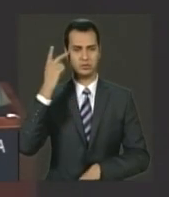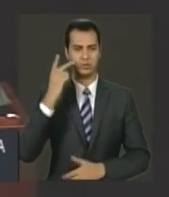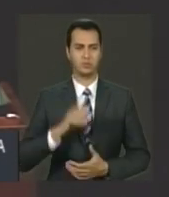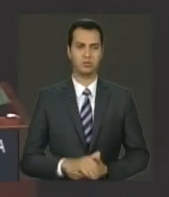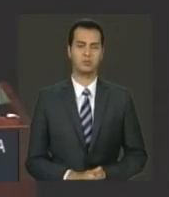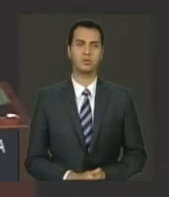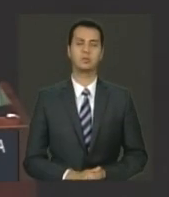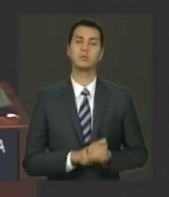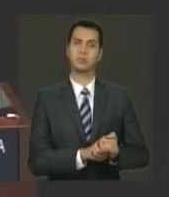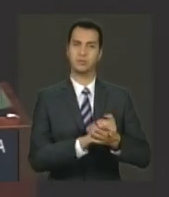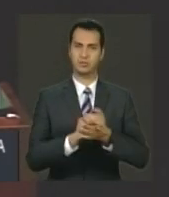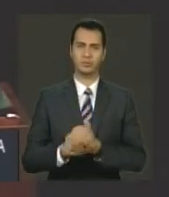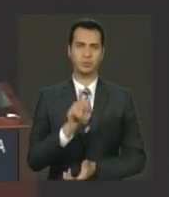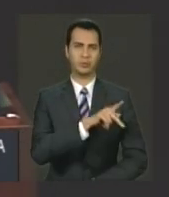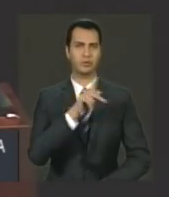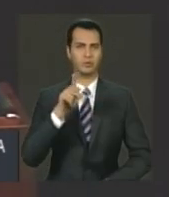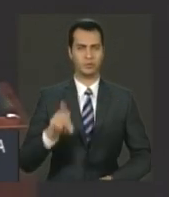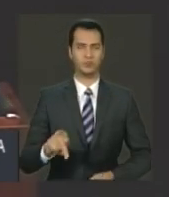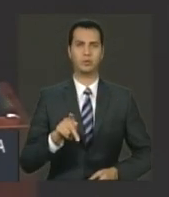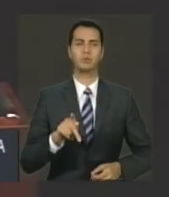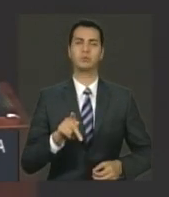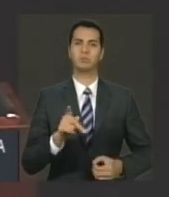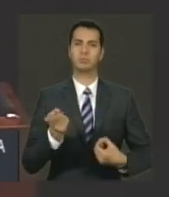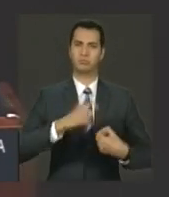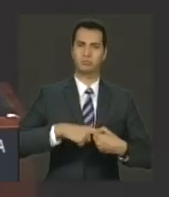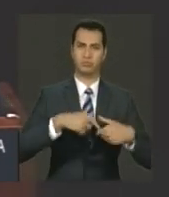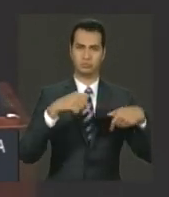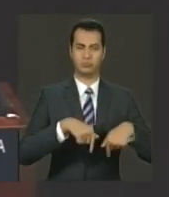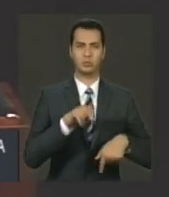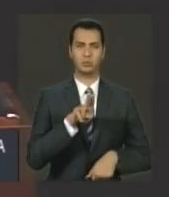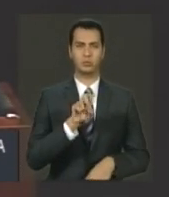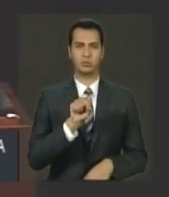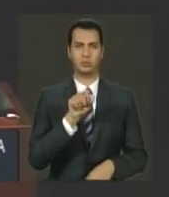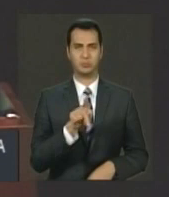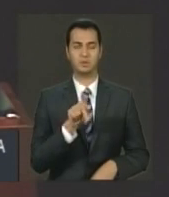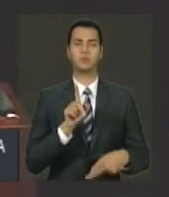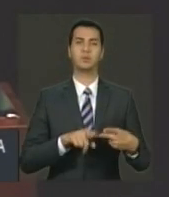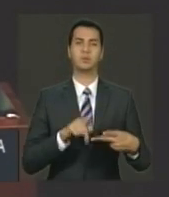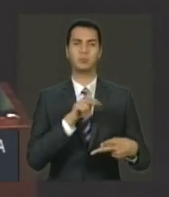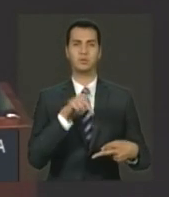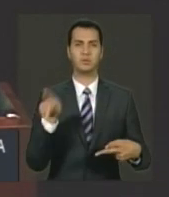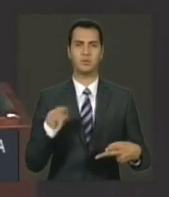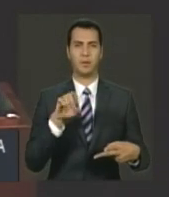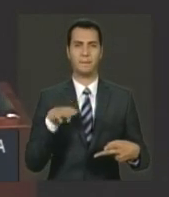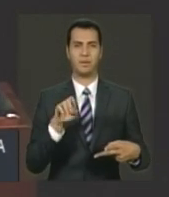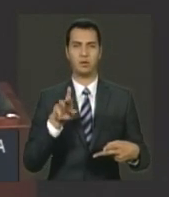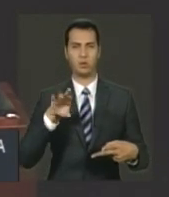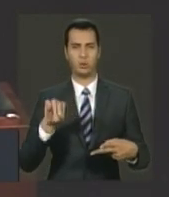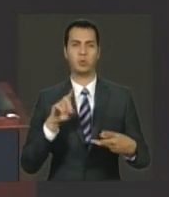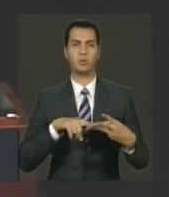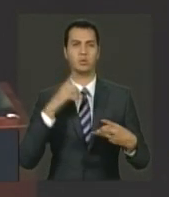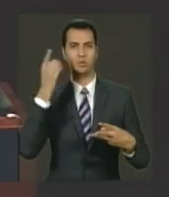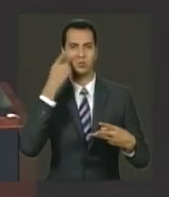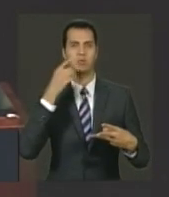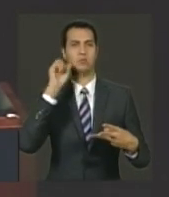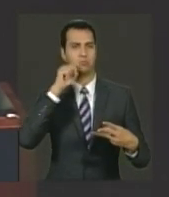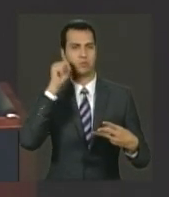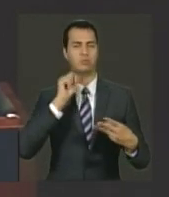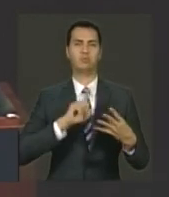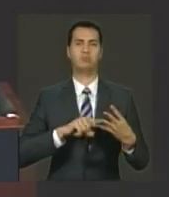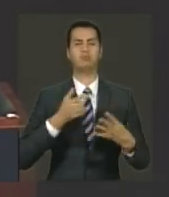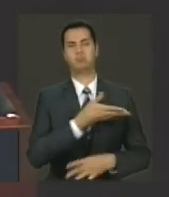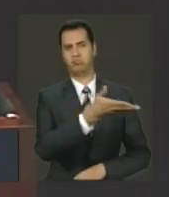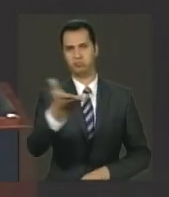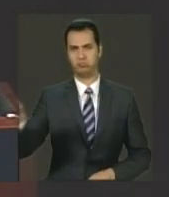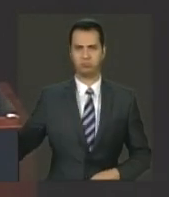Senhores professores titulares desta casa, professores eméritos, parlamentares, senhoras e